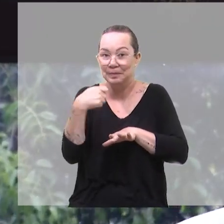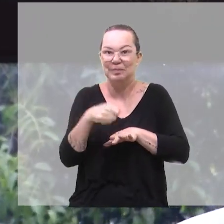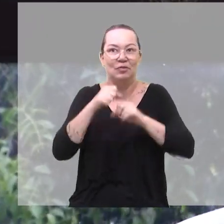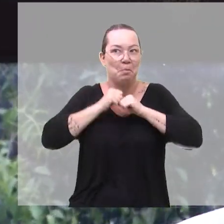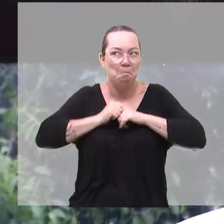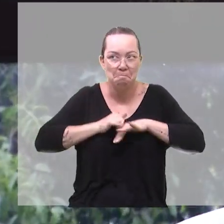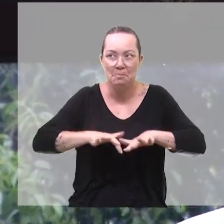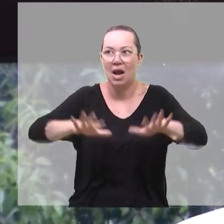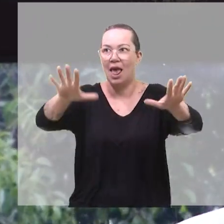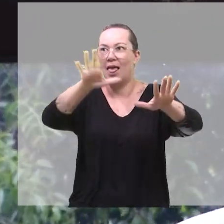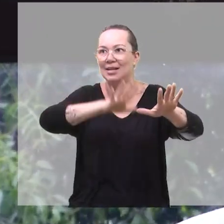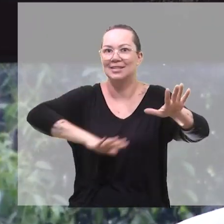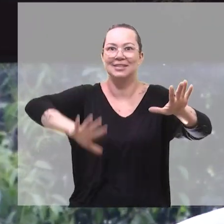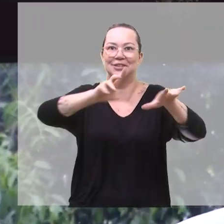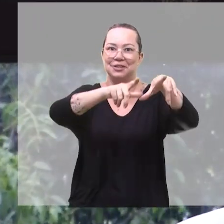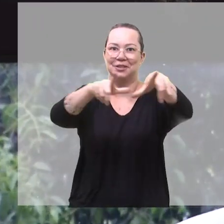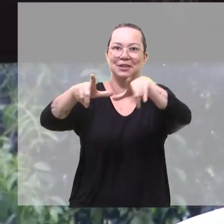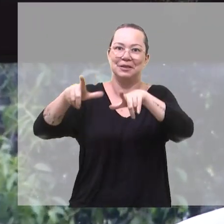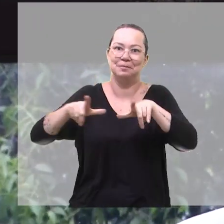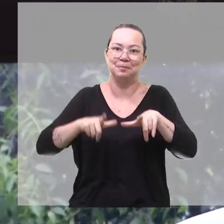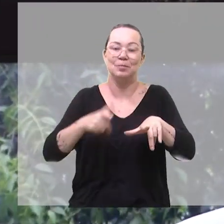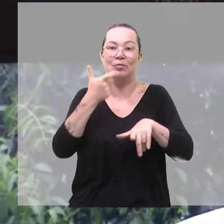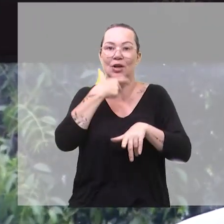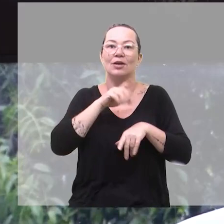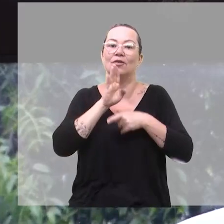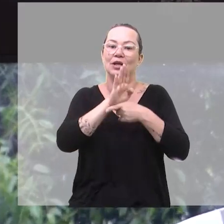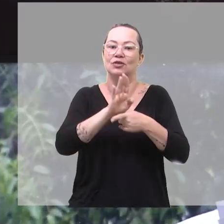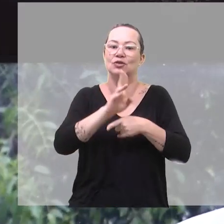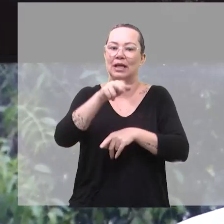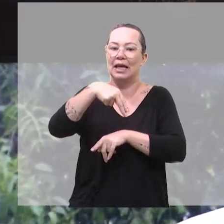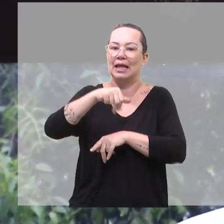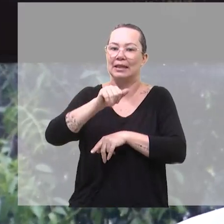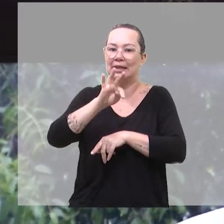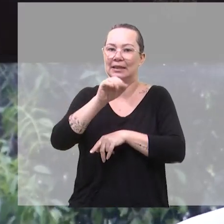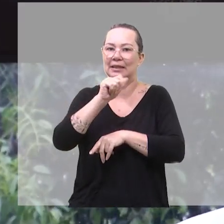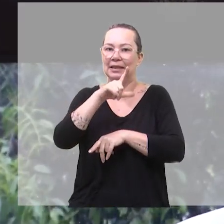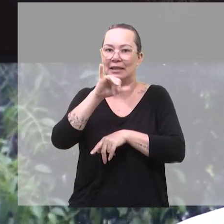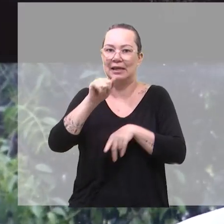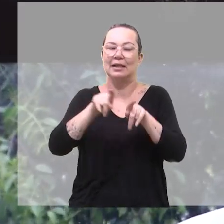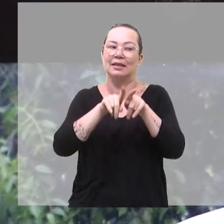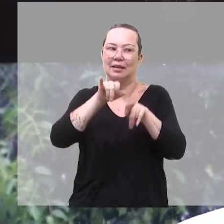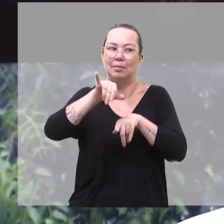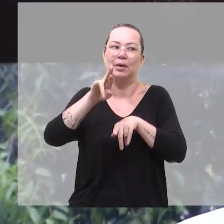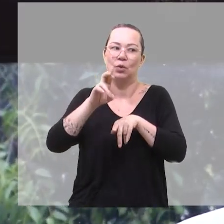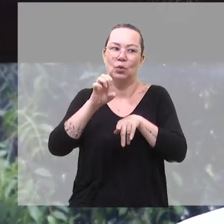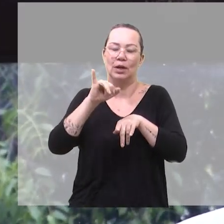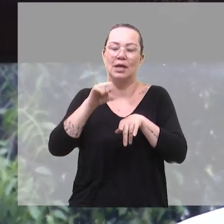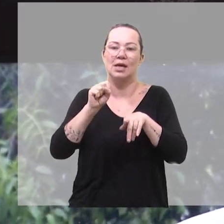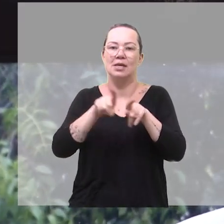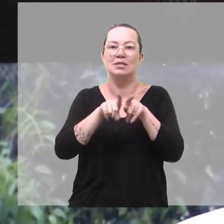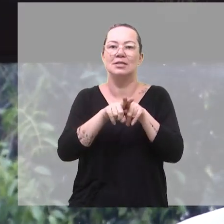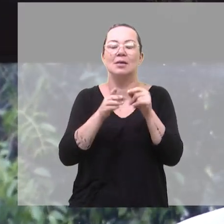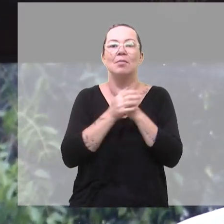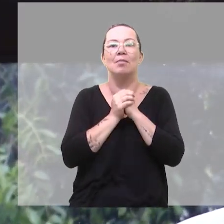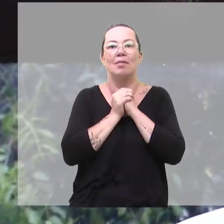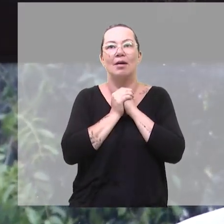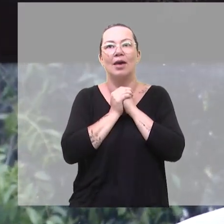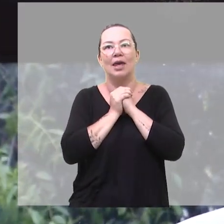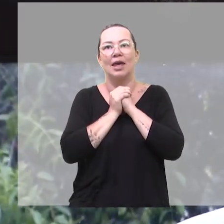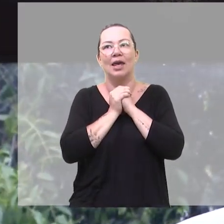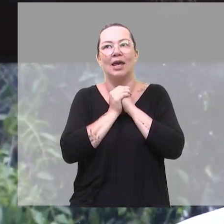experiência que eu acho que deveria ser disseminada em vários locais. E acho que quem vai ajudar vai ser a Natália, o seu Reis também. Olha só, a gente